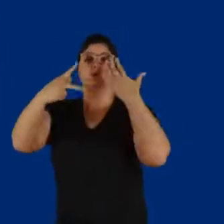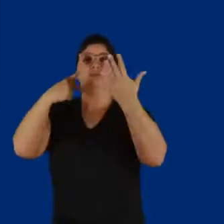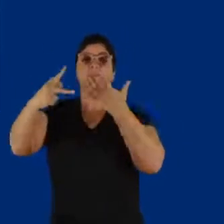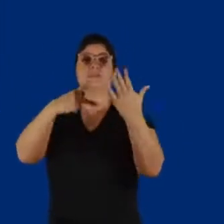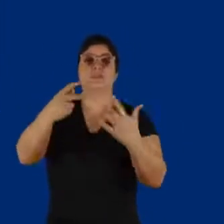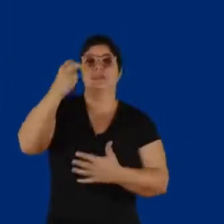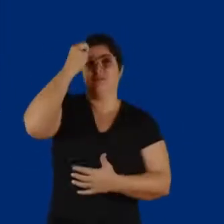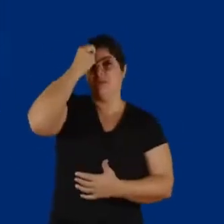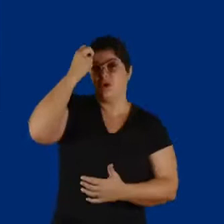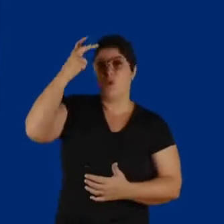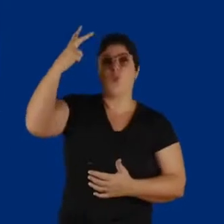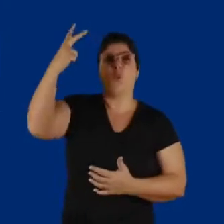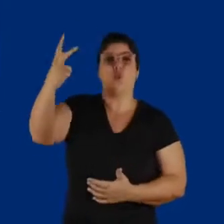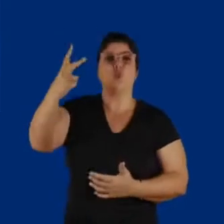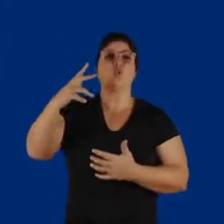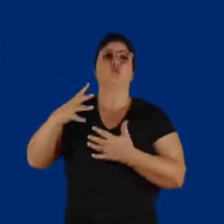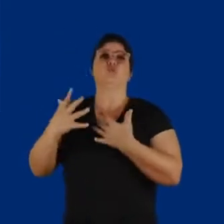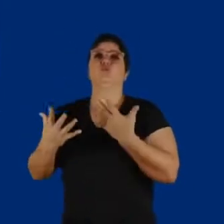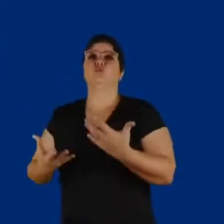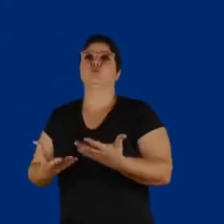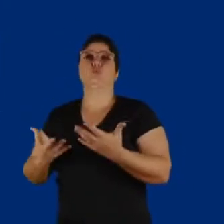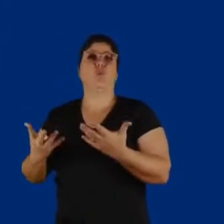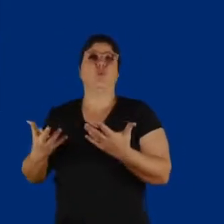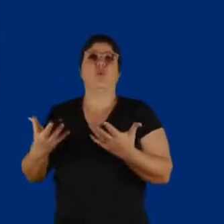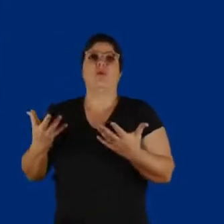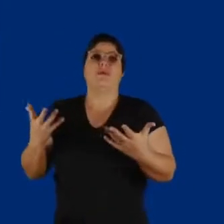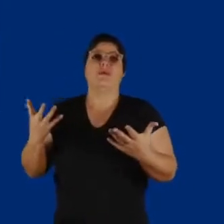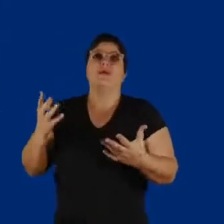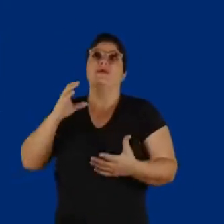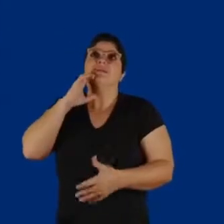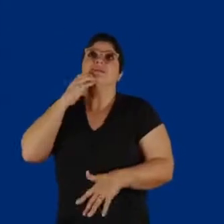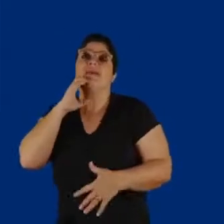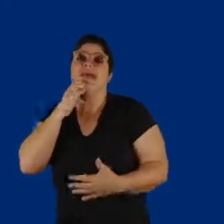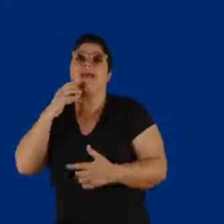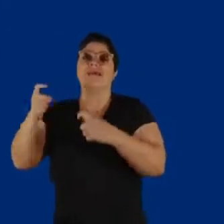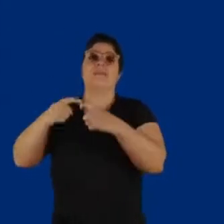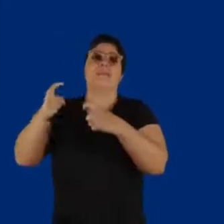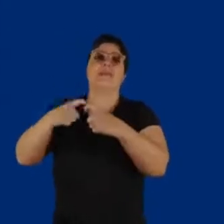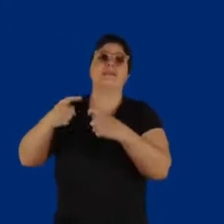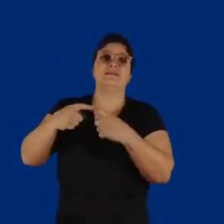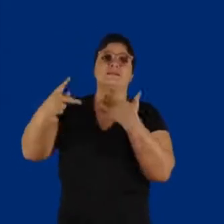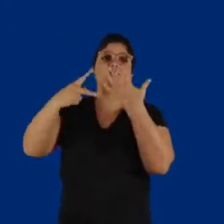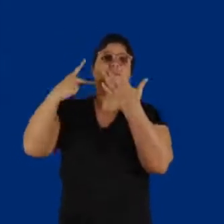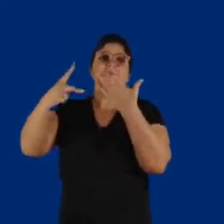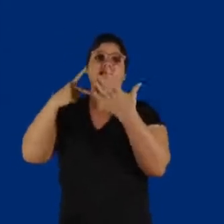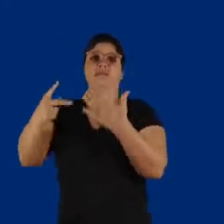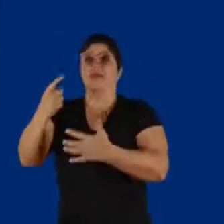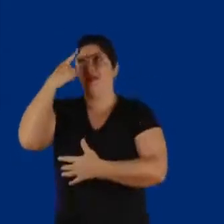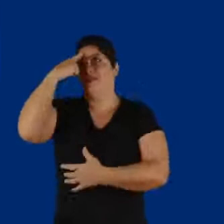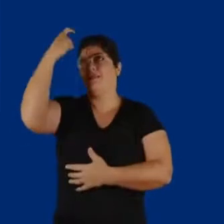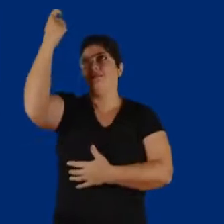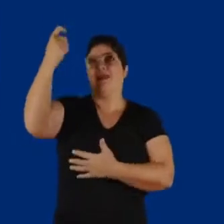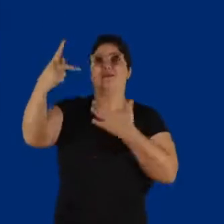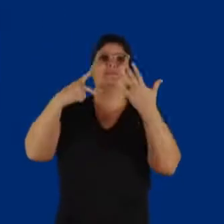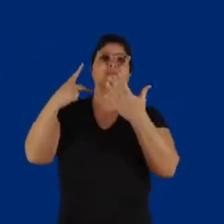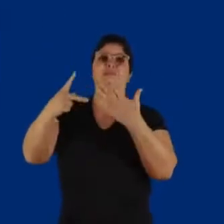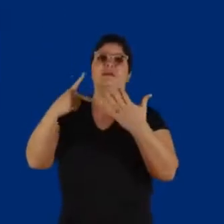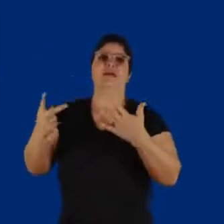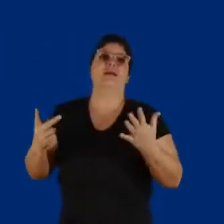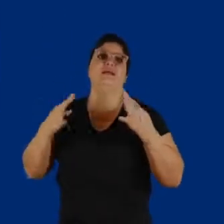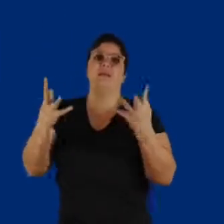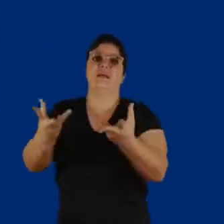ideia de uma psiquiatria transcultural, social, comunitária, né? Então, muito obrigado. Acho que é um pouco isso. Vamos às perguntas do